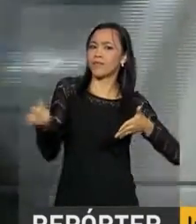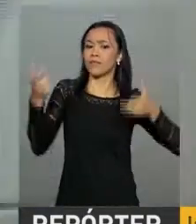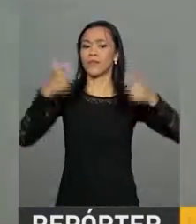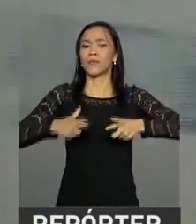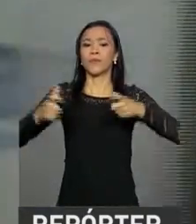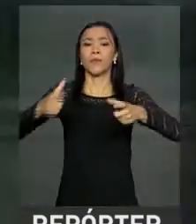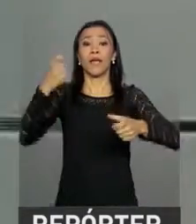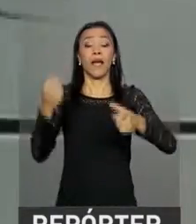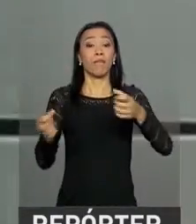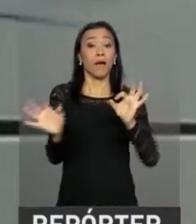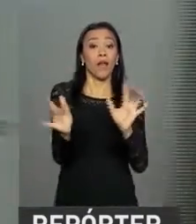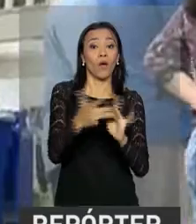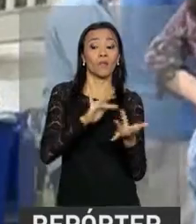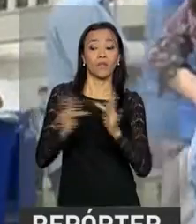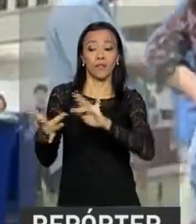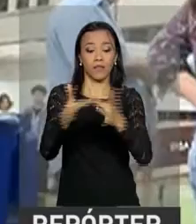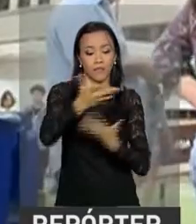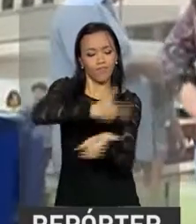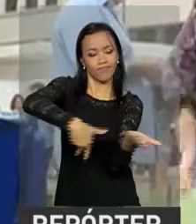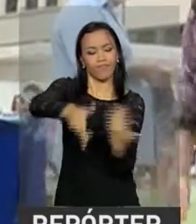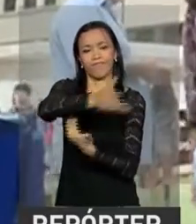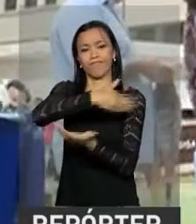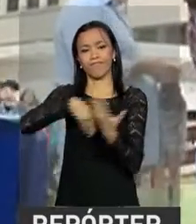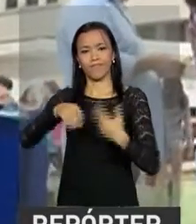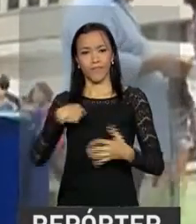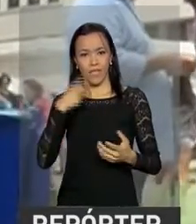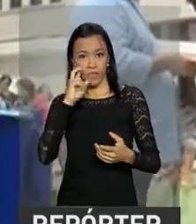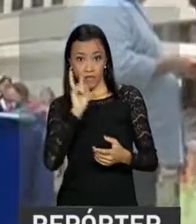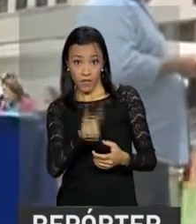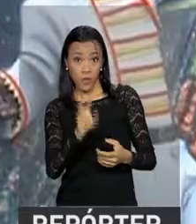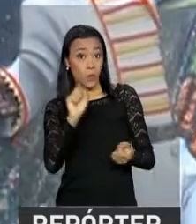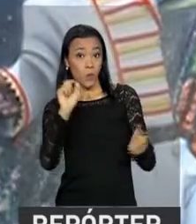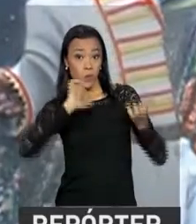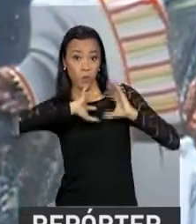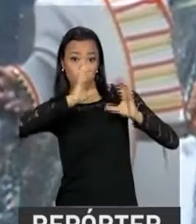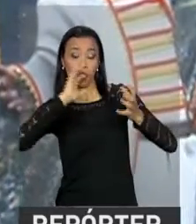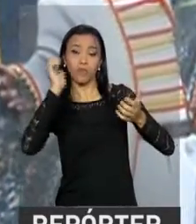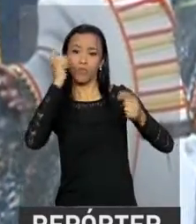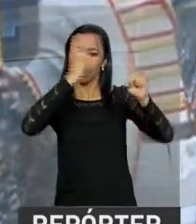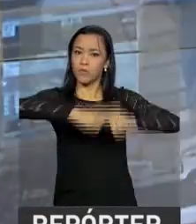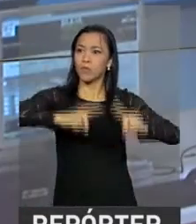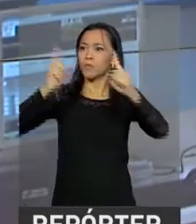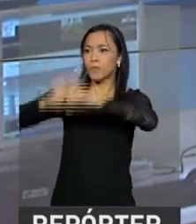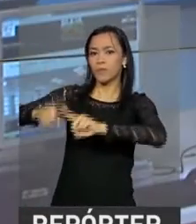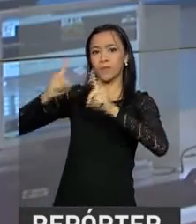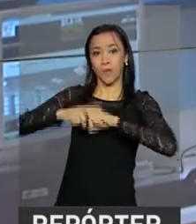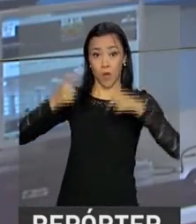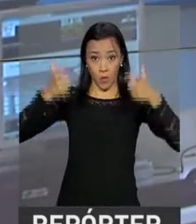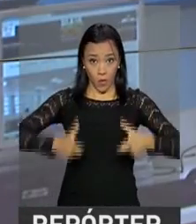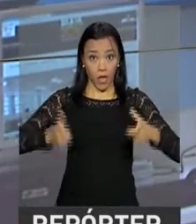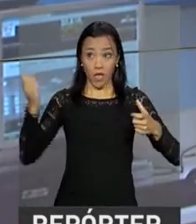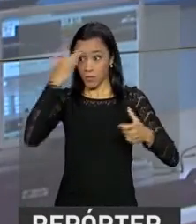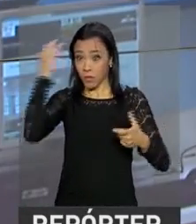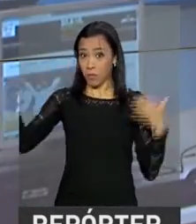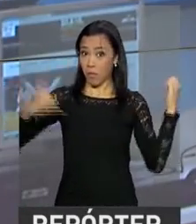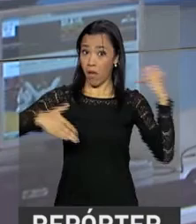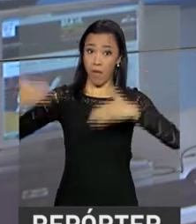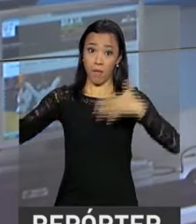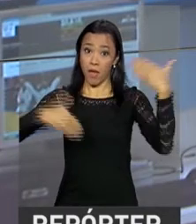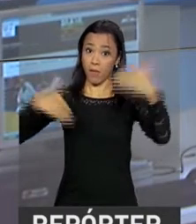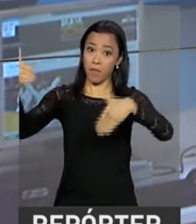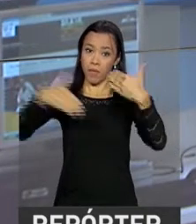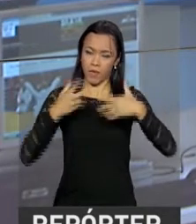criados para interação e também para acompanhar as partidas o movimento segue intenso a expectativa é que